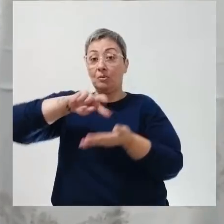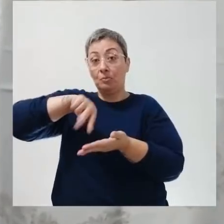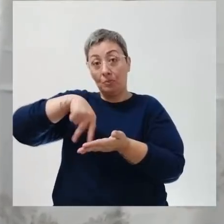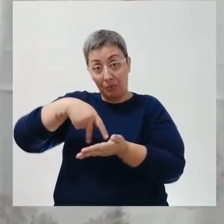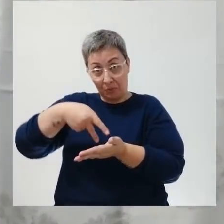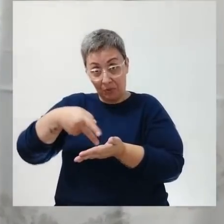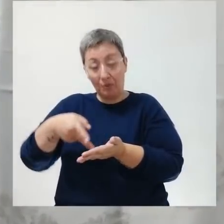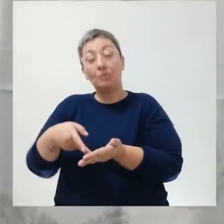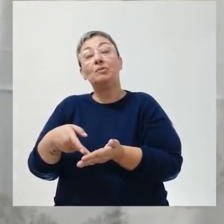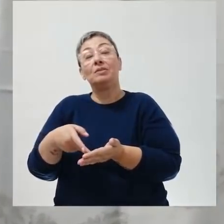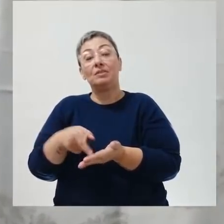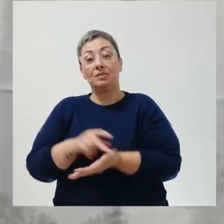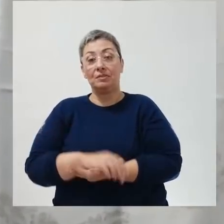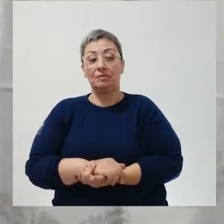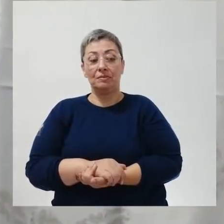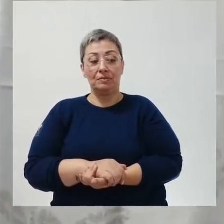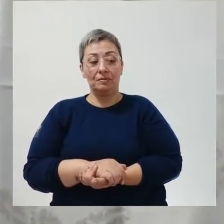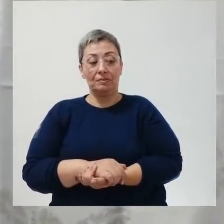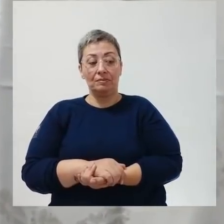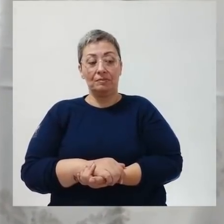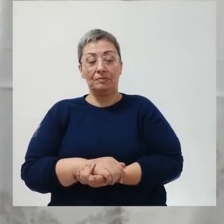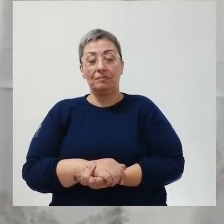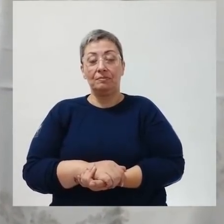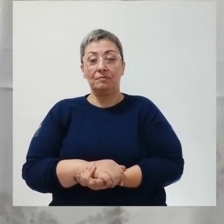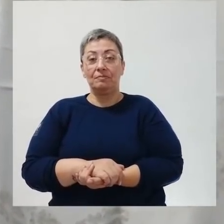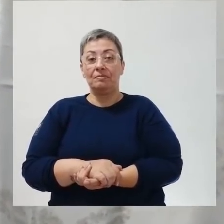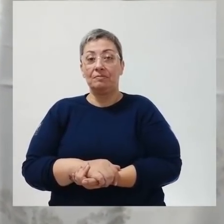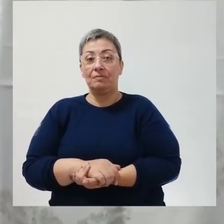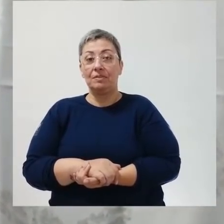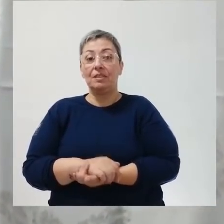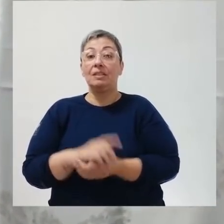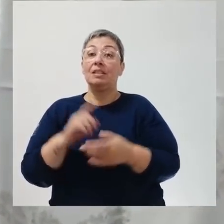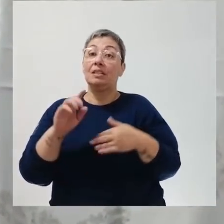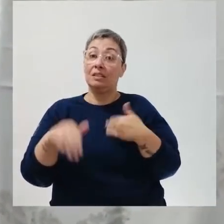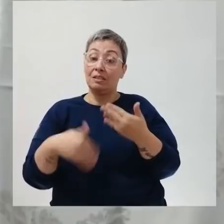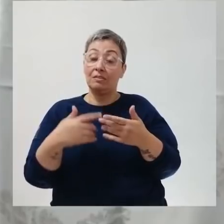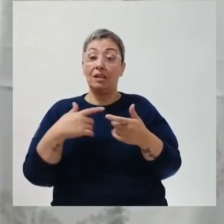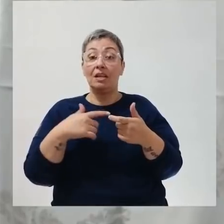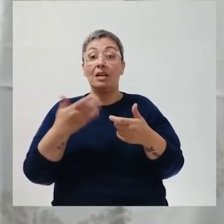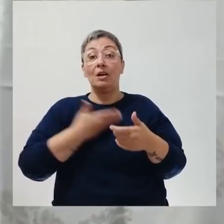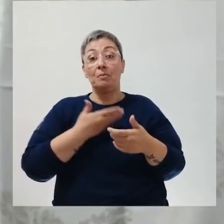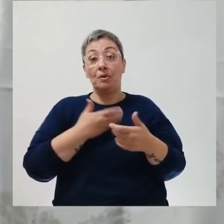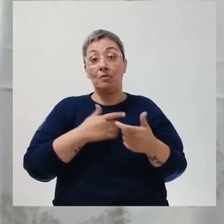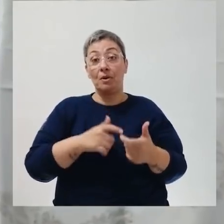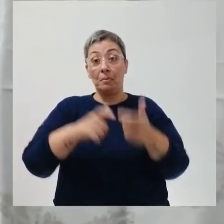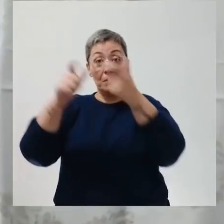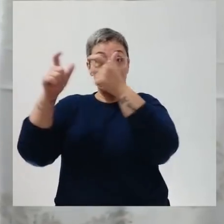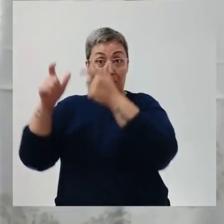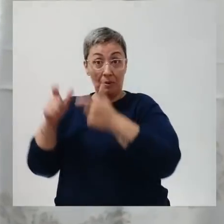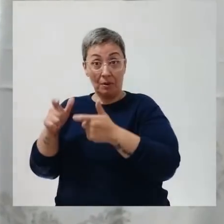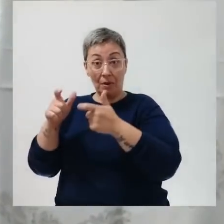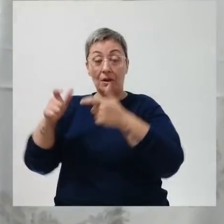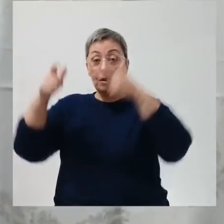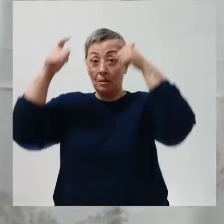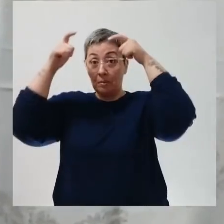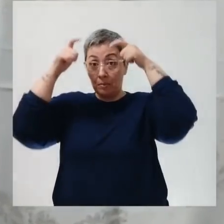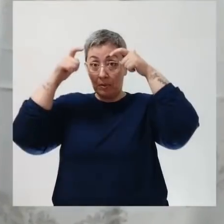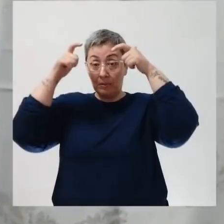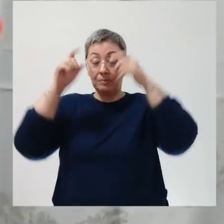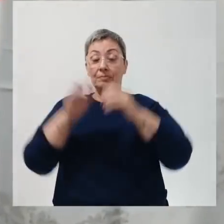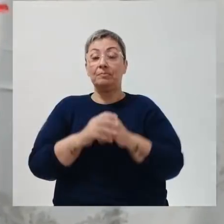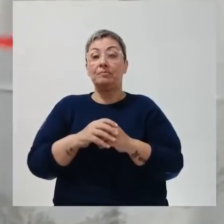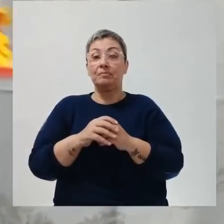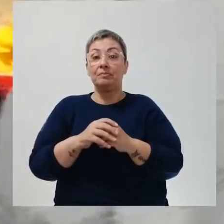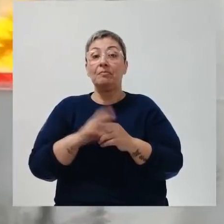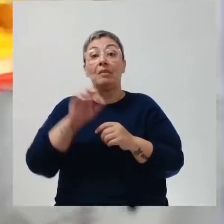vai dar outra rodadinha. E aí esse amiguinho vai passar para o outro amiguinho que está no